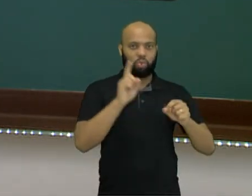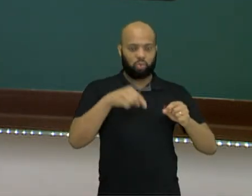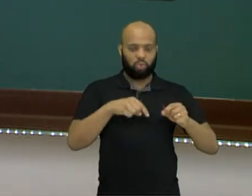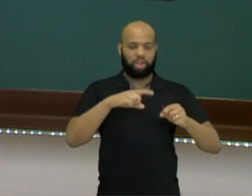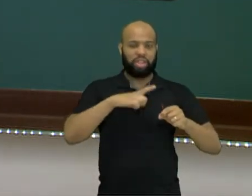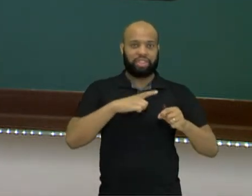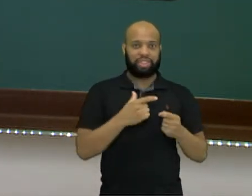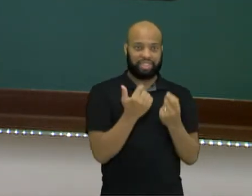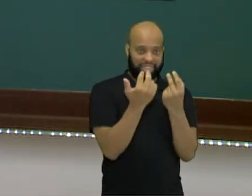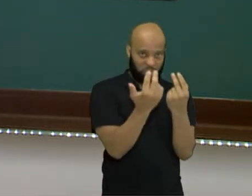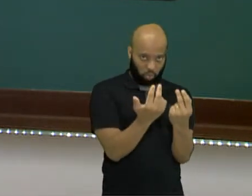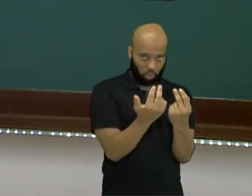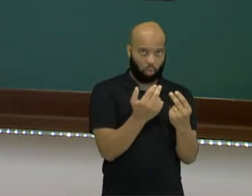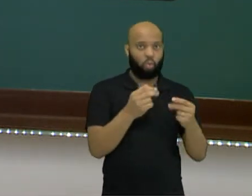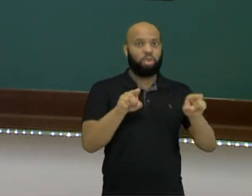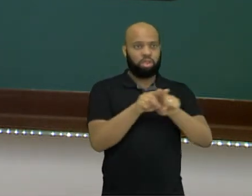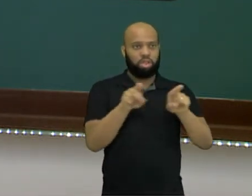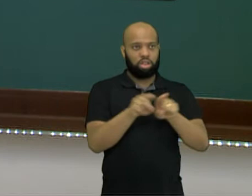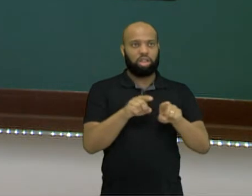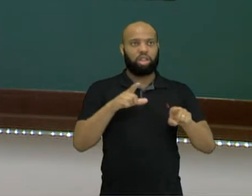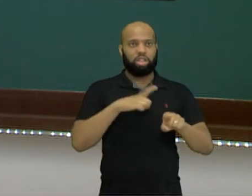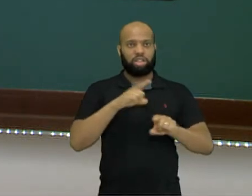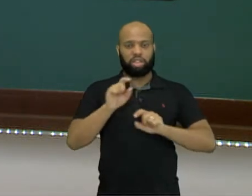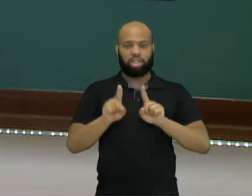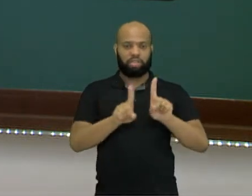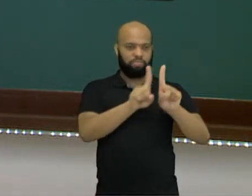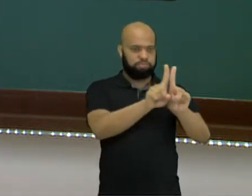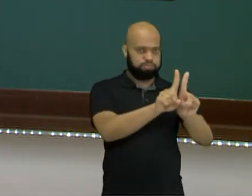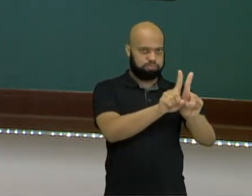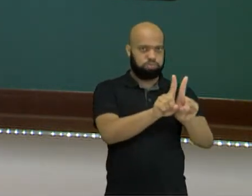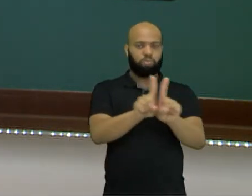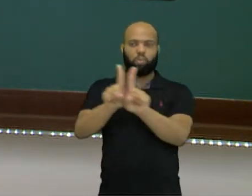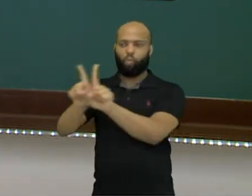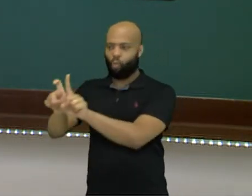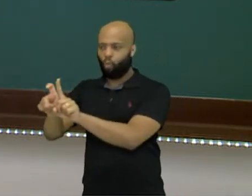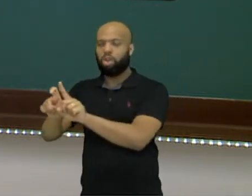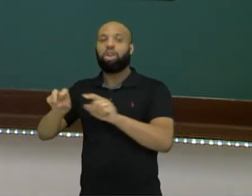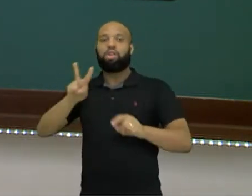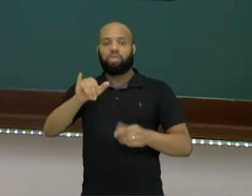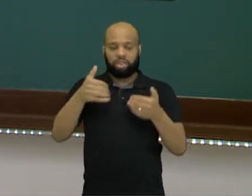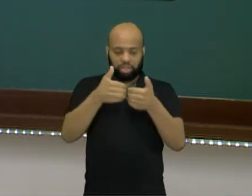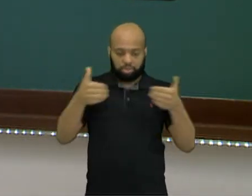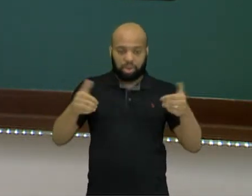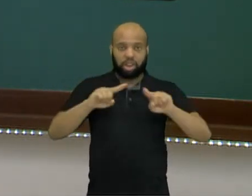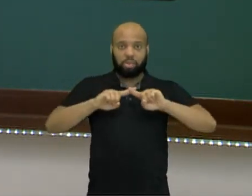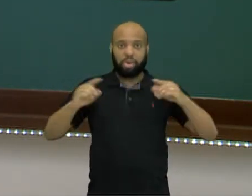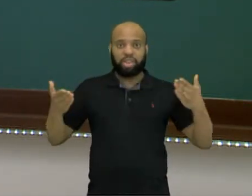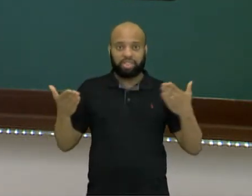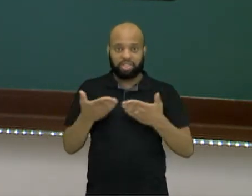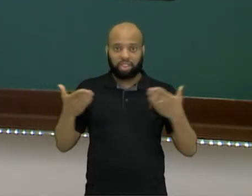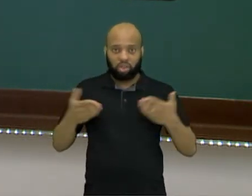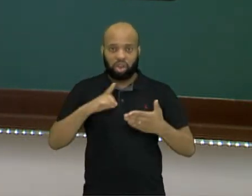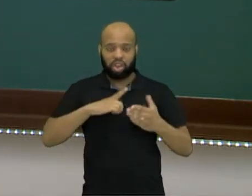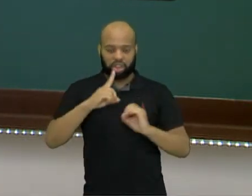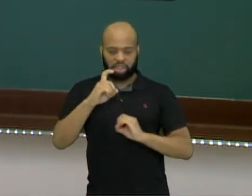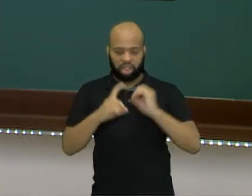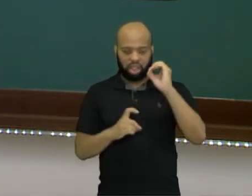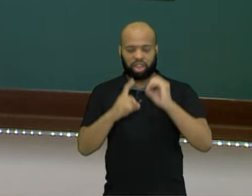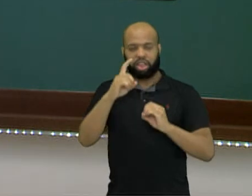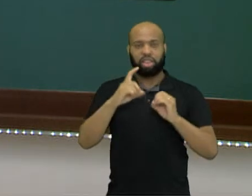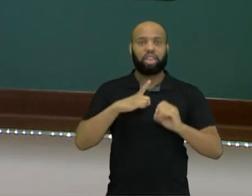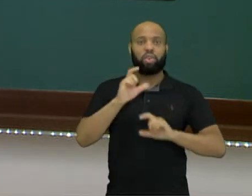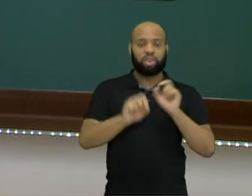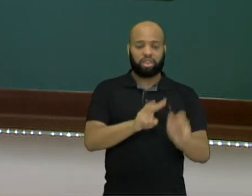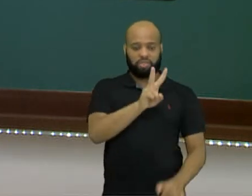homozigoto recessivo. Vou separar, como se eu estivesse fazendo os gametas, só que agora, ó, meu gameta vai ter um V e vai ter um R, porque eu estou